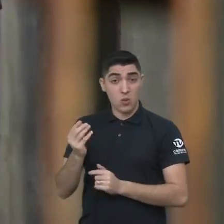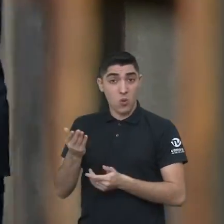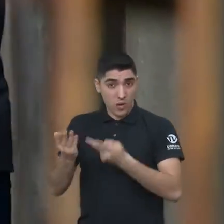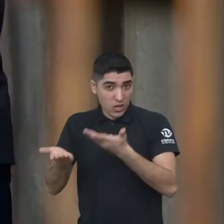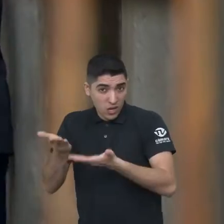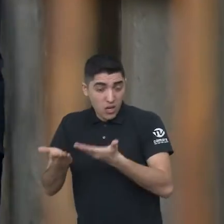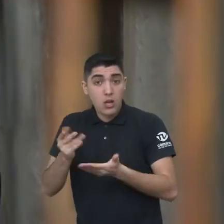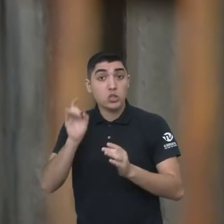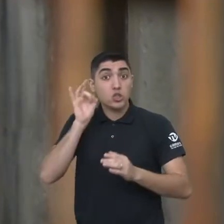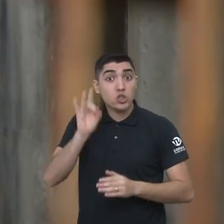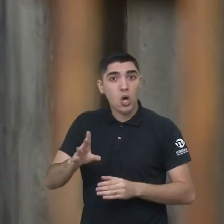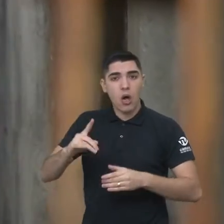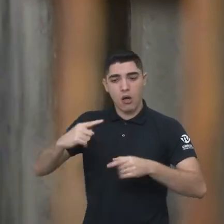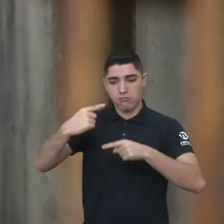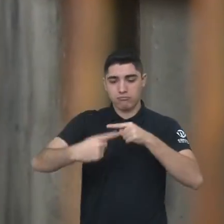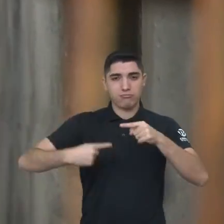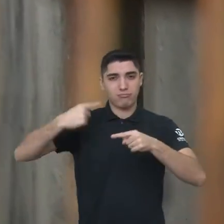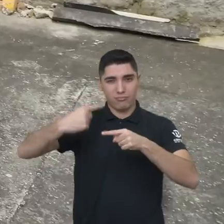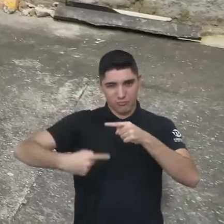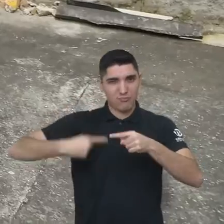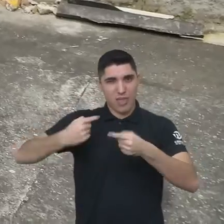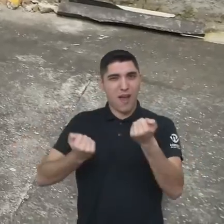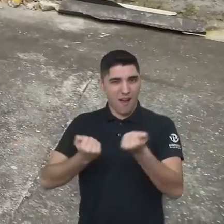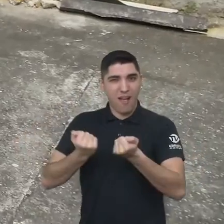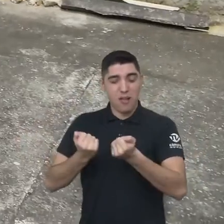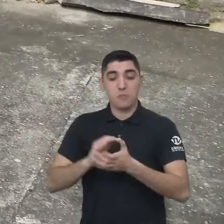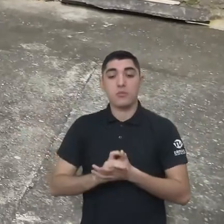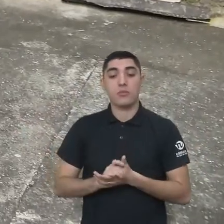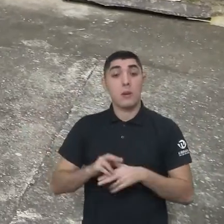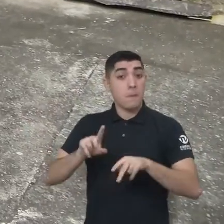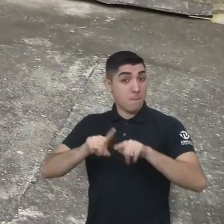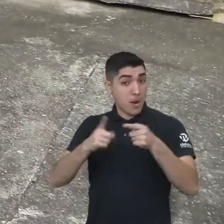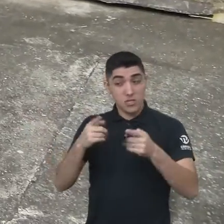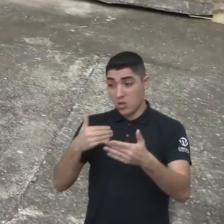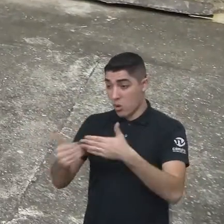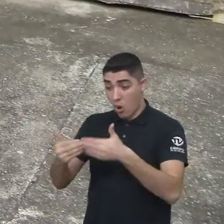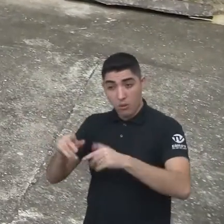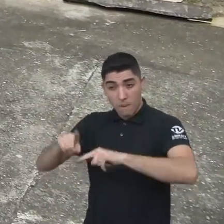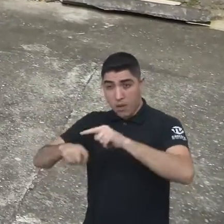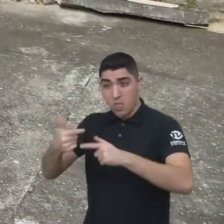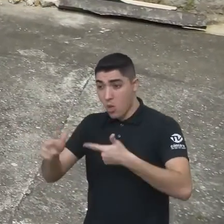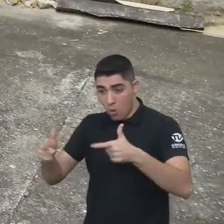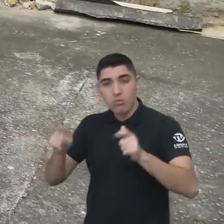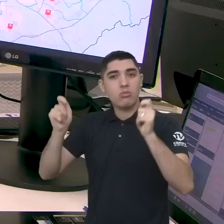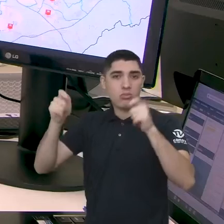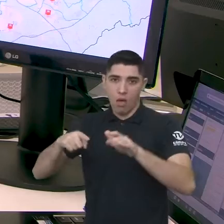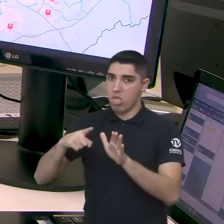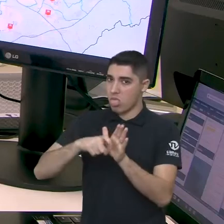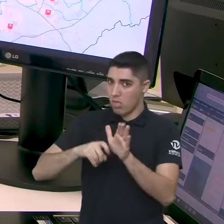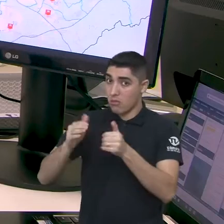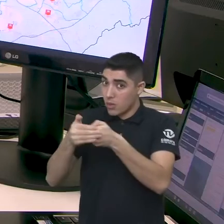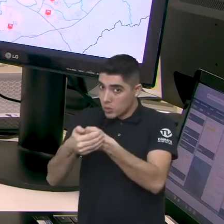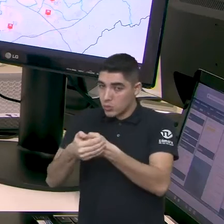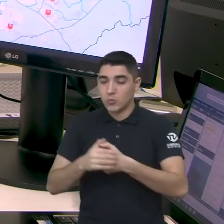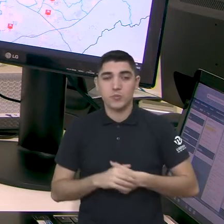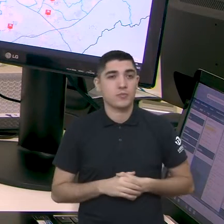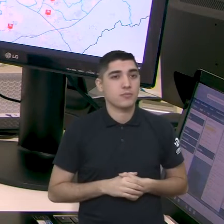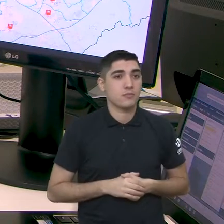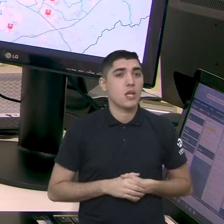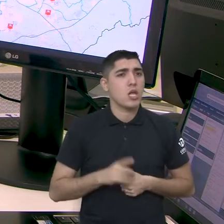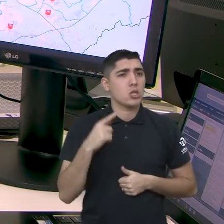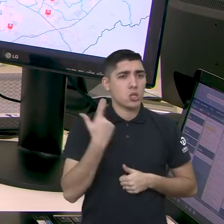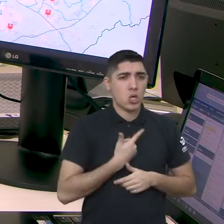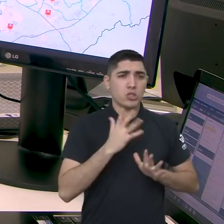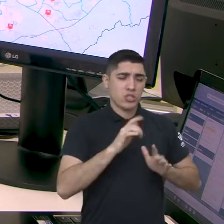o cuidado é pouco quando o assunto é dengue, já que qualquer objeto pode servir como criadouro. A gente fez o